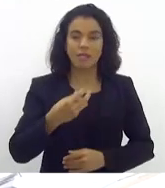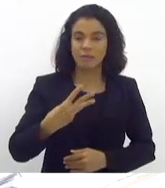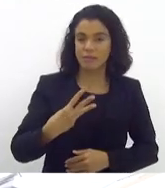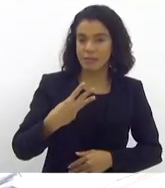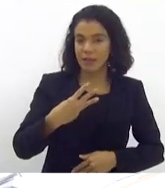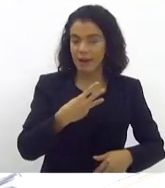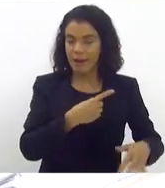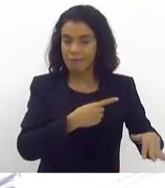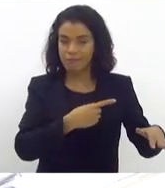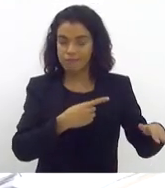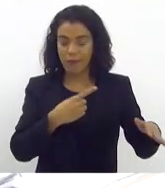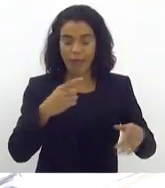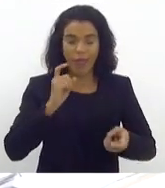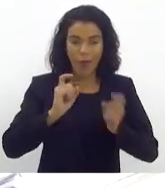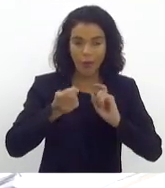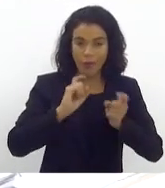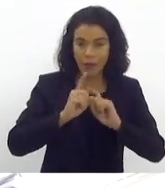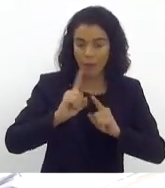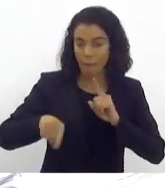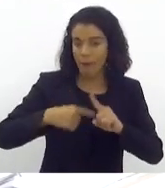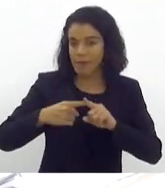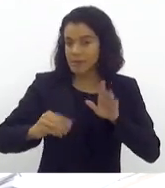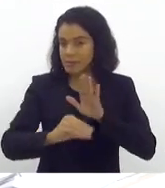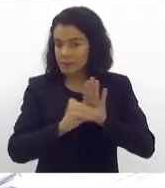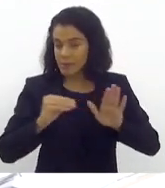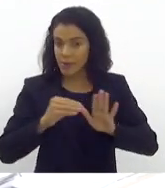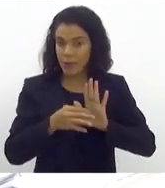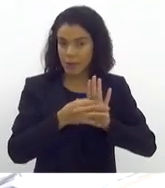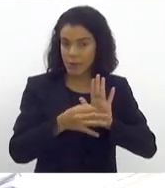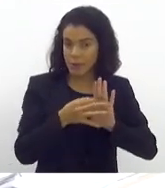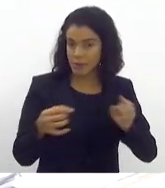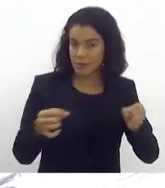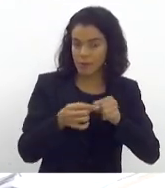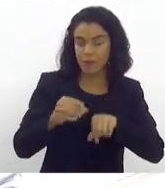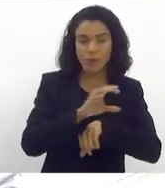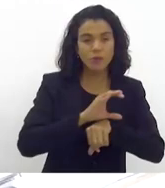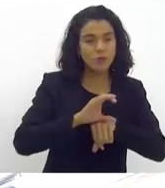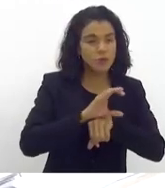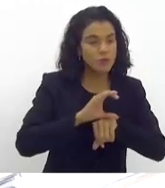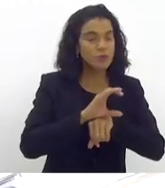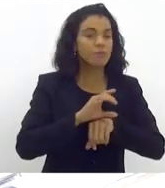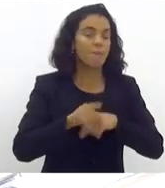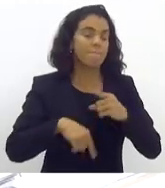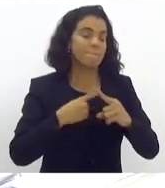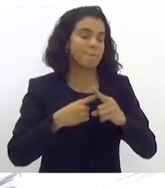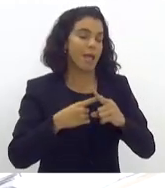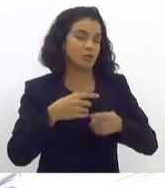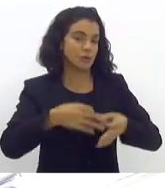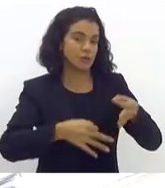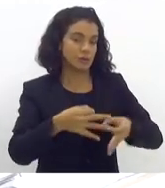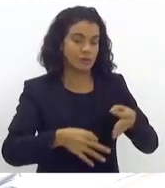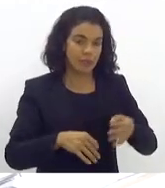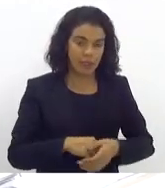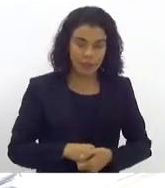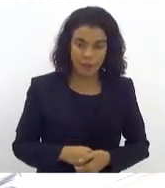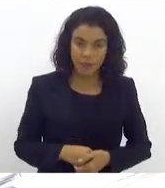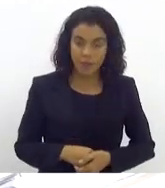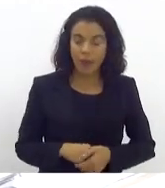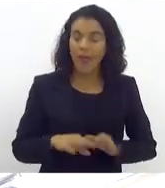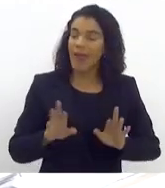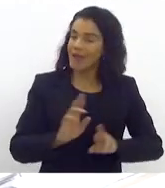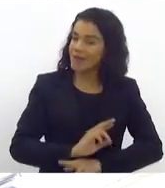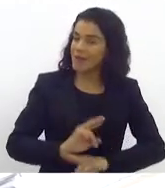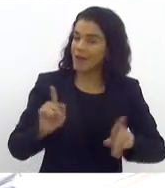com voto separado pela juridicidade com emenda. O parecer é pela juridicidade com emenda. Sim, mas no alteração meu caso é diferente, parecer, porque a